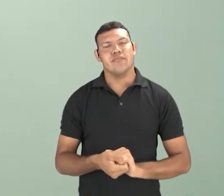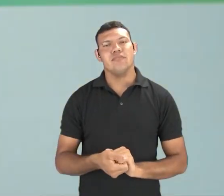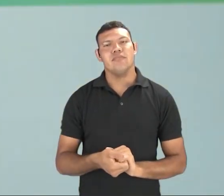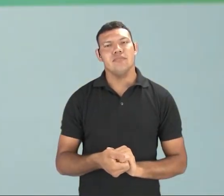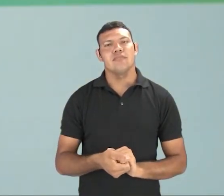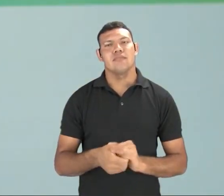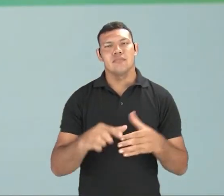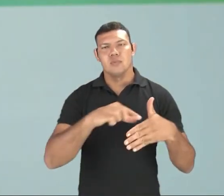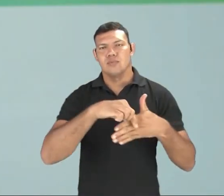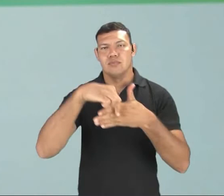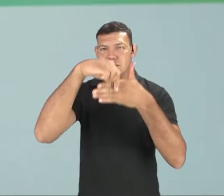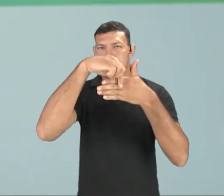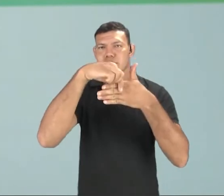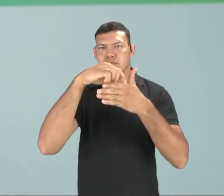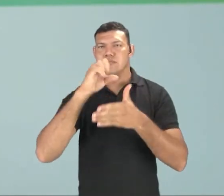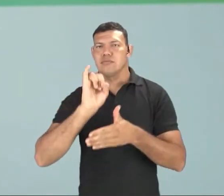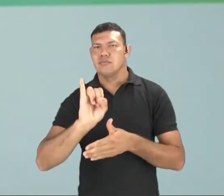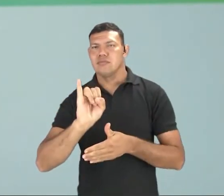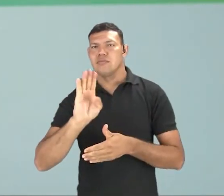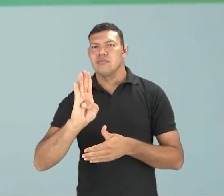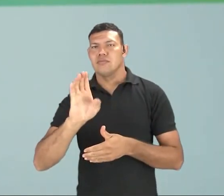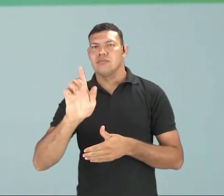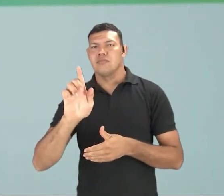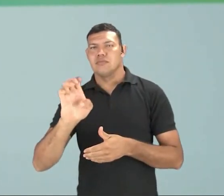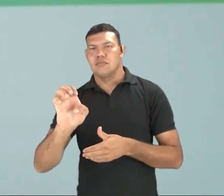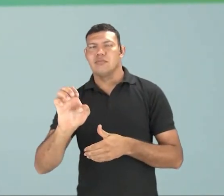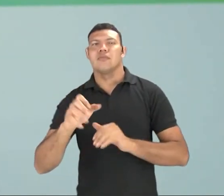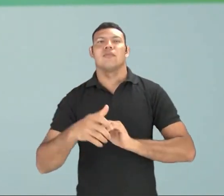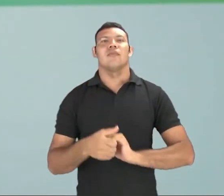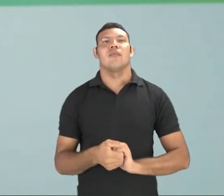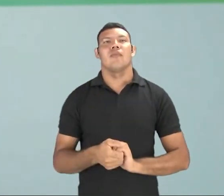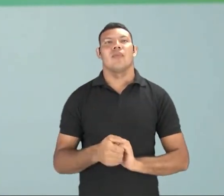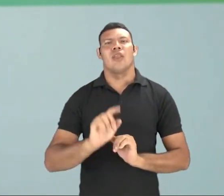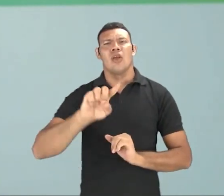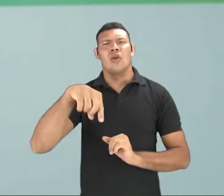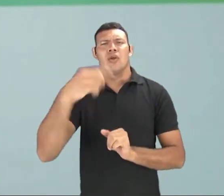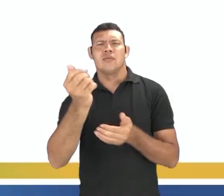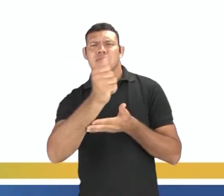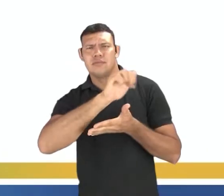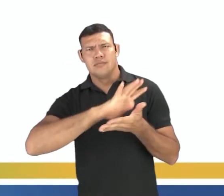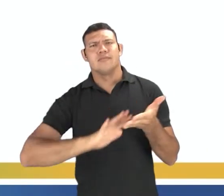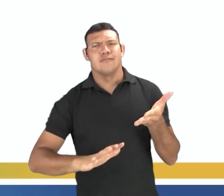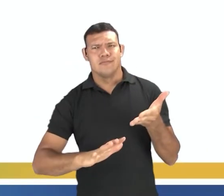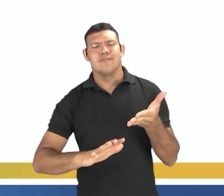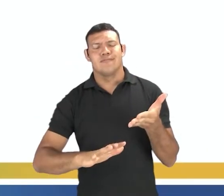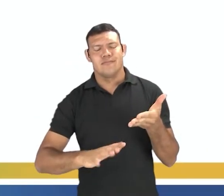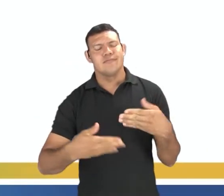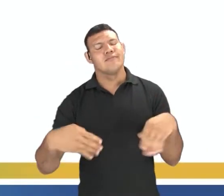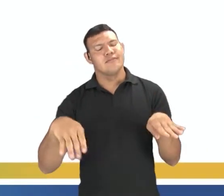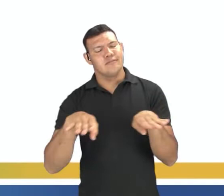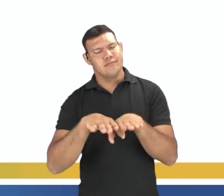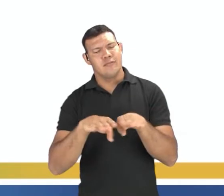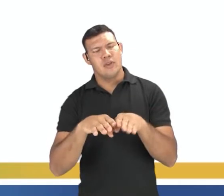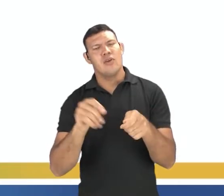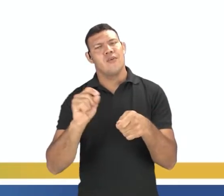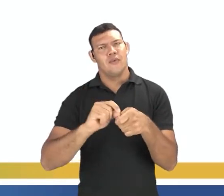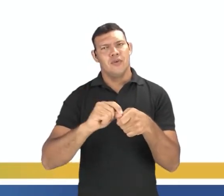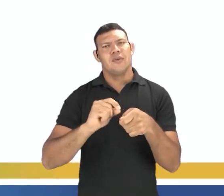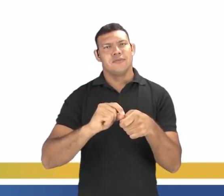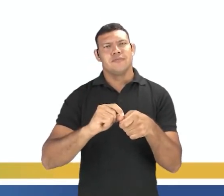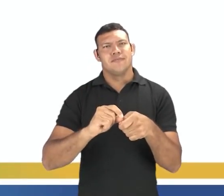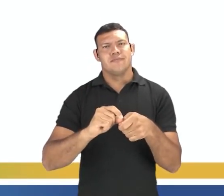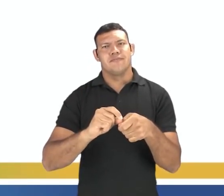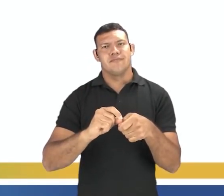em destaque no IBGE. Uma outra atividade, né, que vocês podem construir